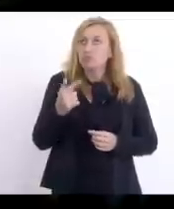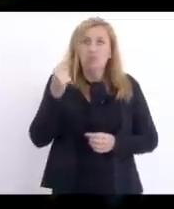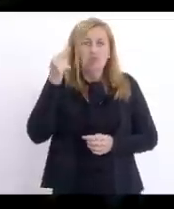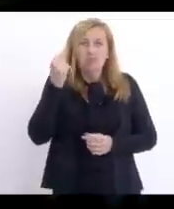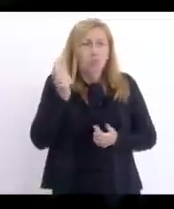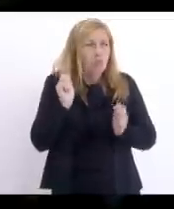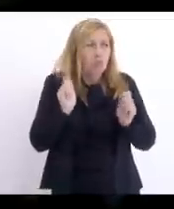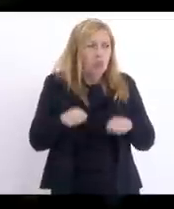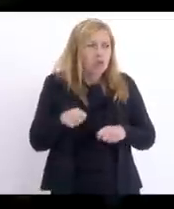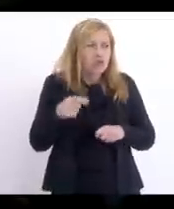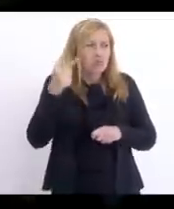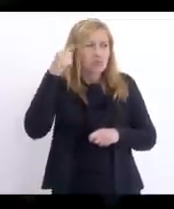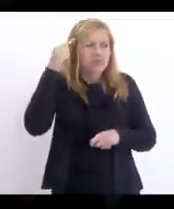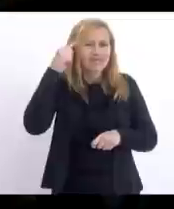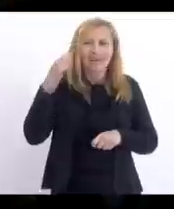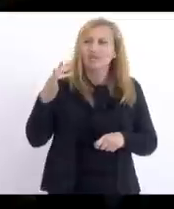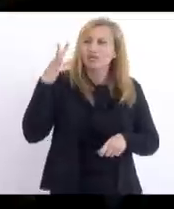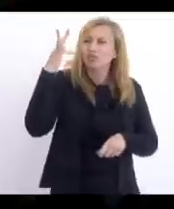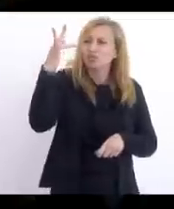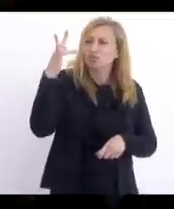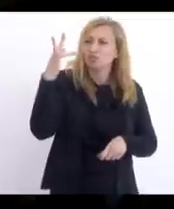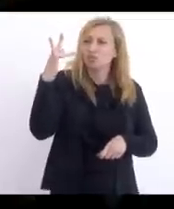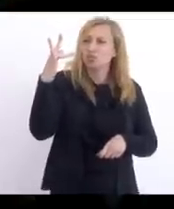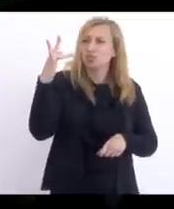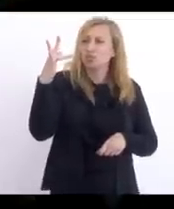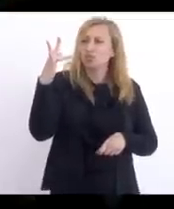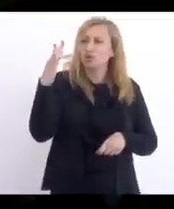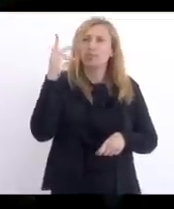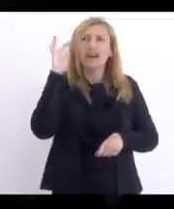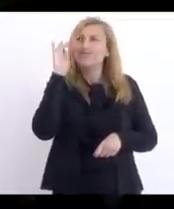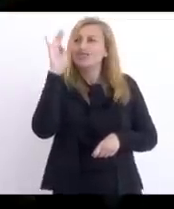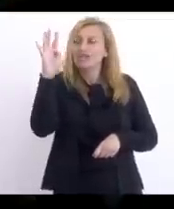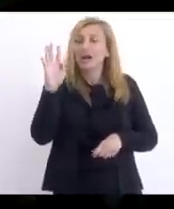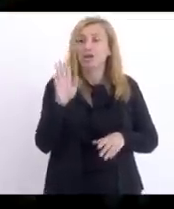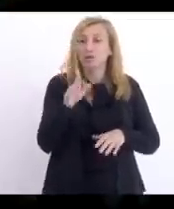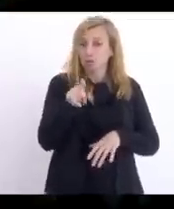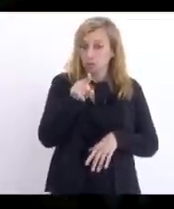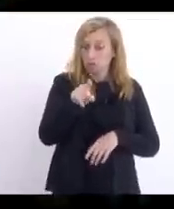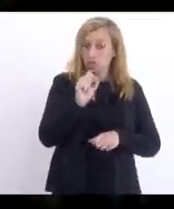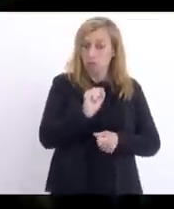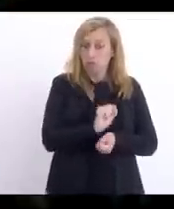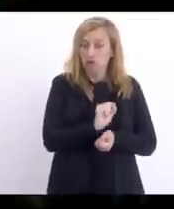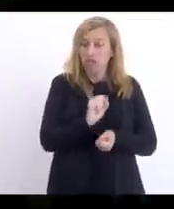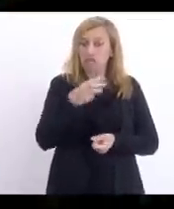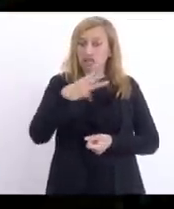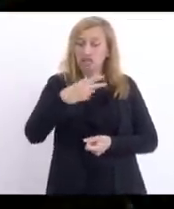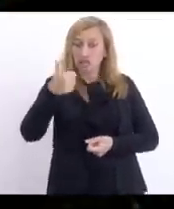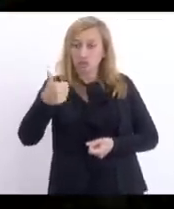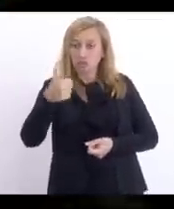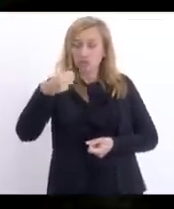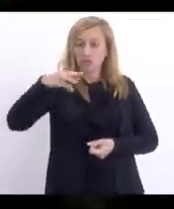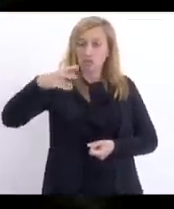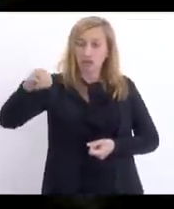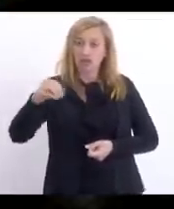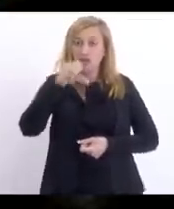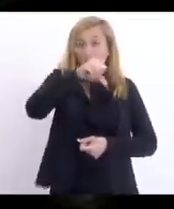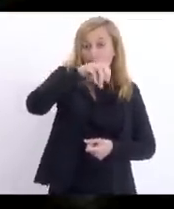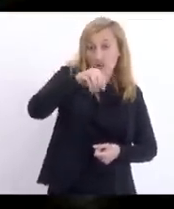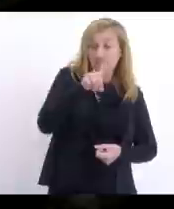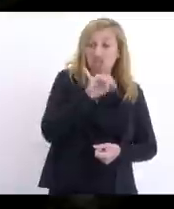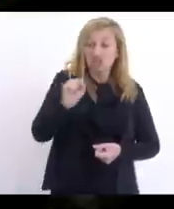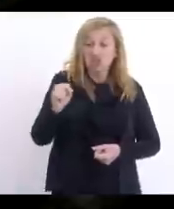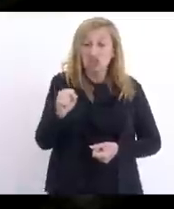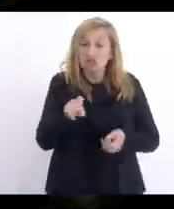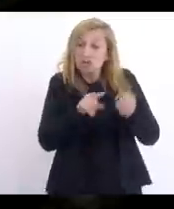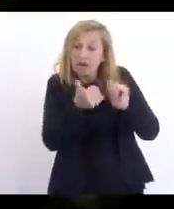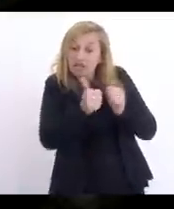podemos fazer futurologia. O senhor prorroga a 31 de março, 90 dias, e vamos